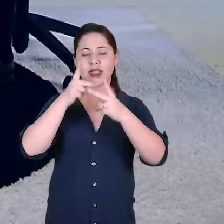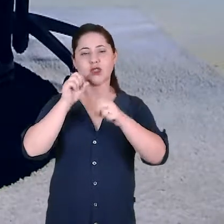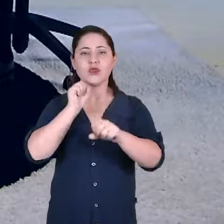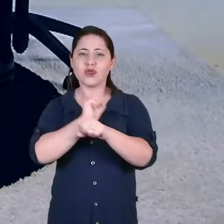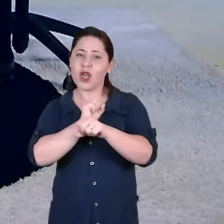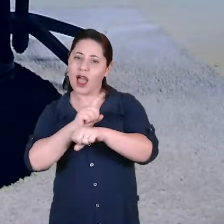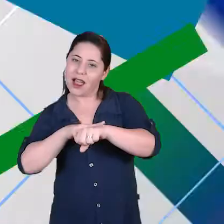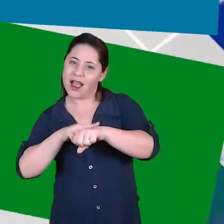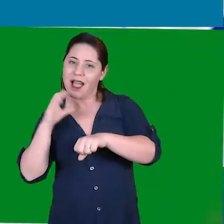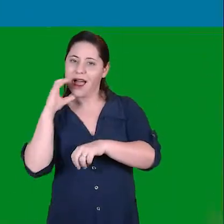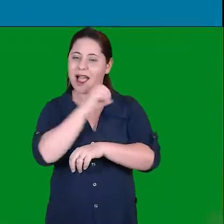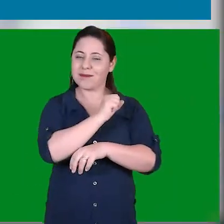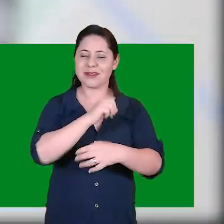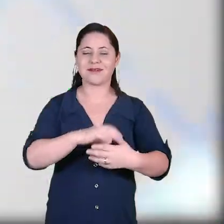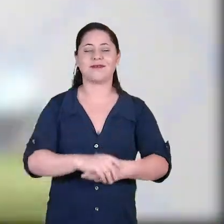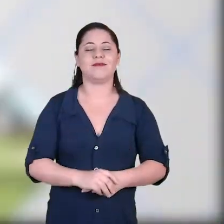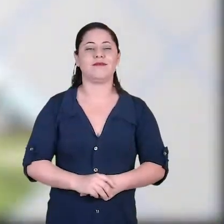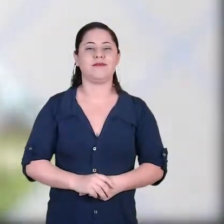Só um instantezinho.